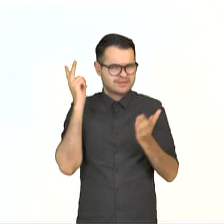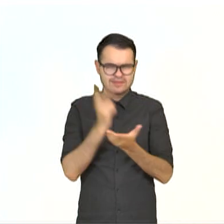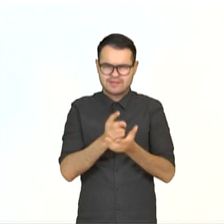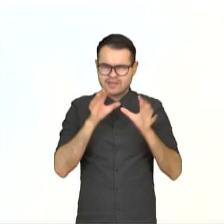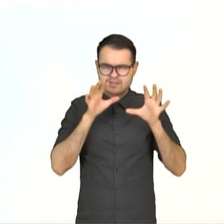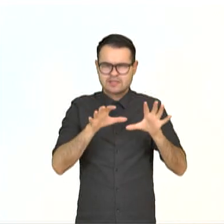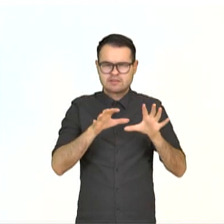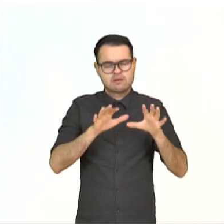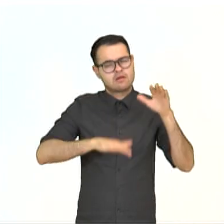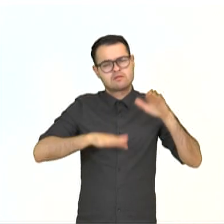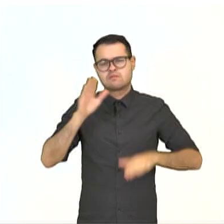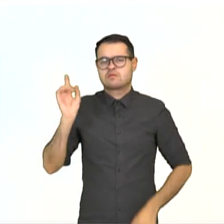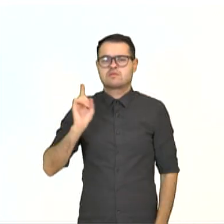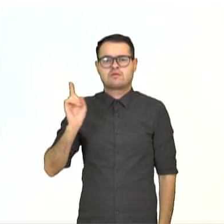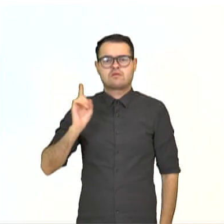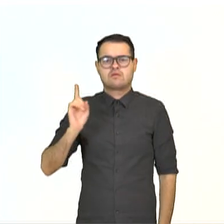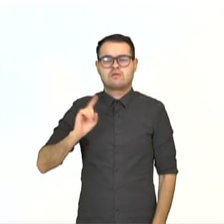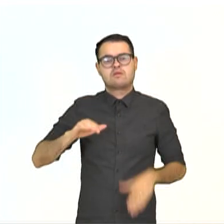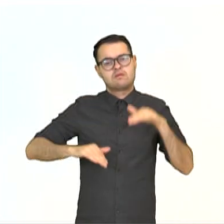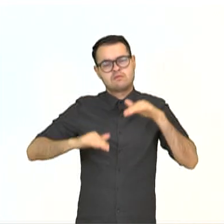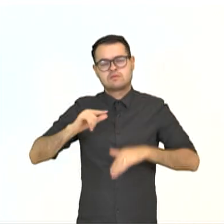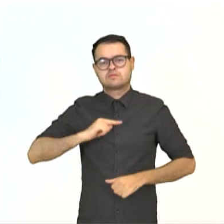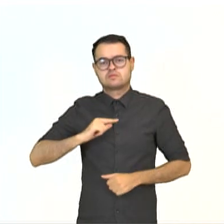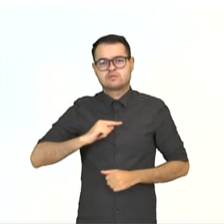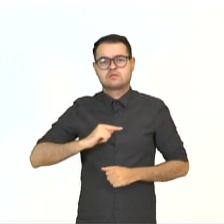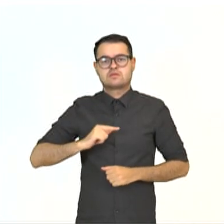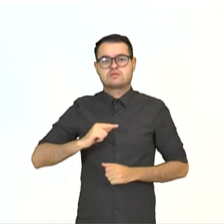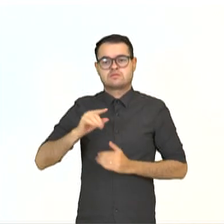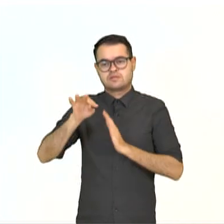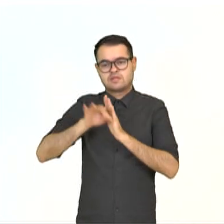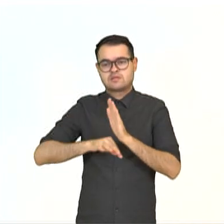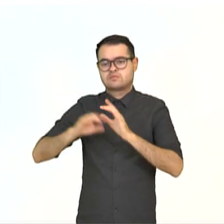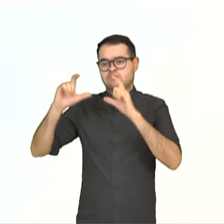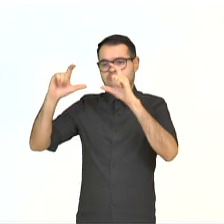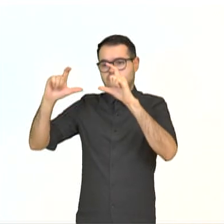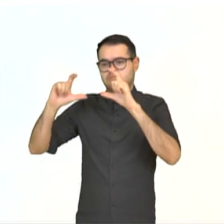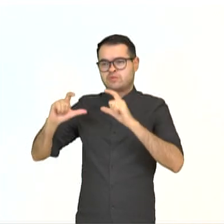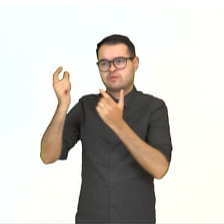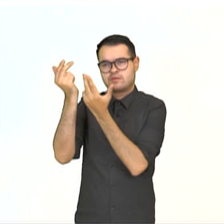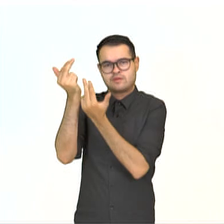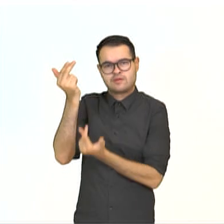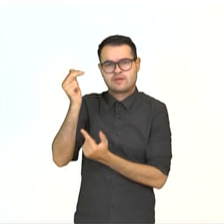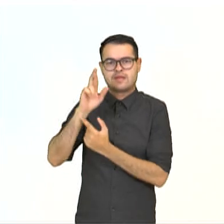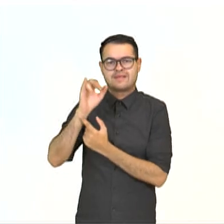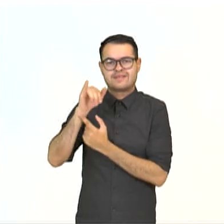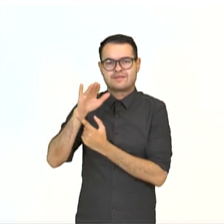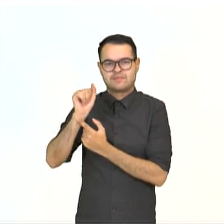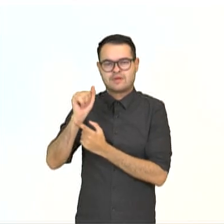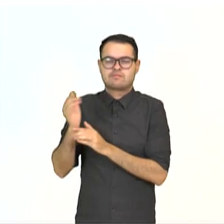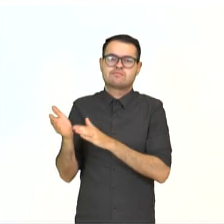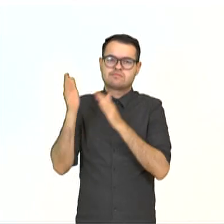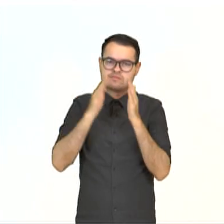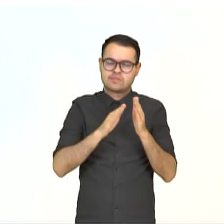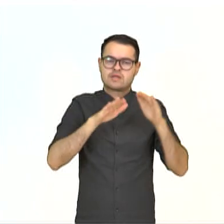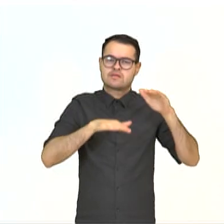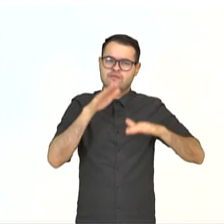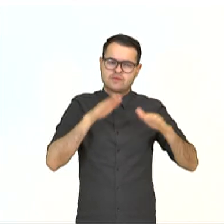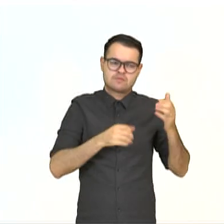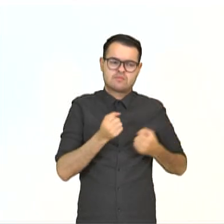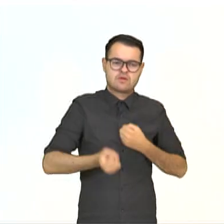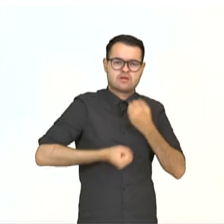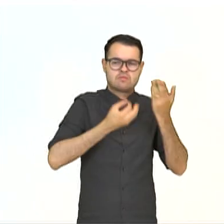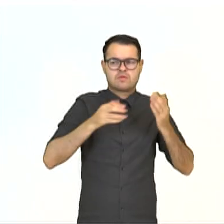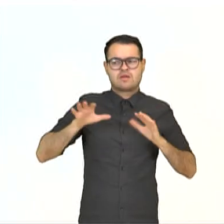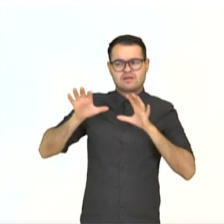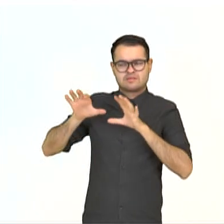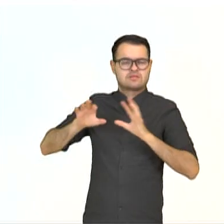sempre. Muitas vezes nós temos textos com rimas, com estrofes, versos, mas existem poemas que não têm